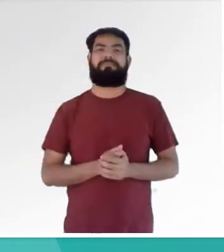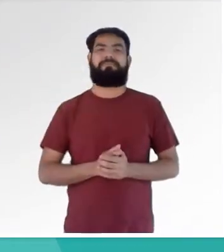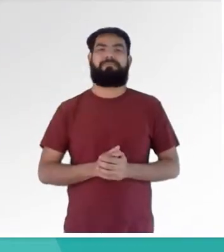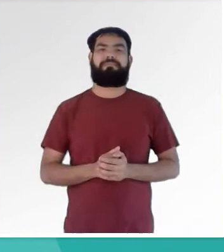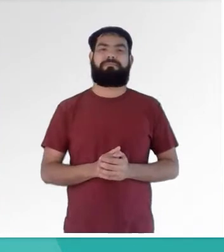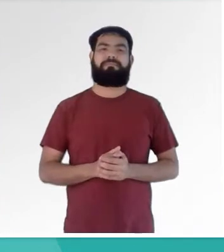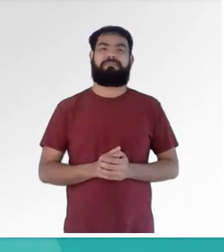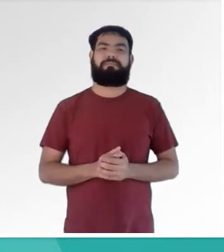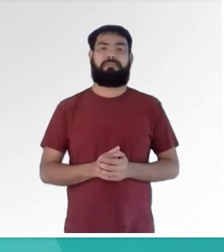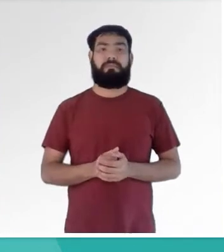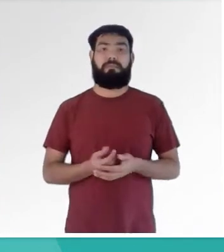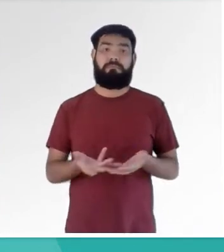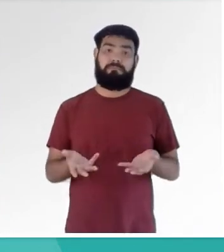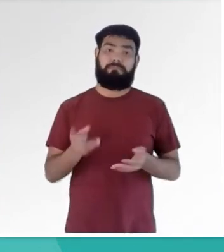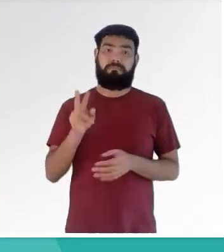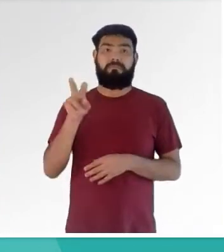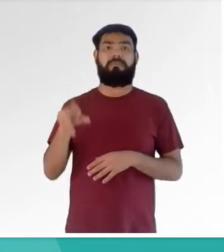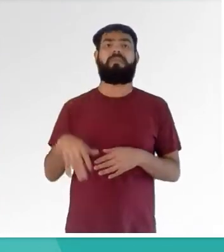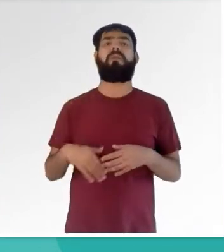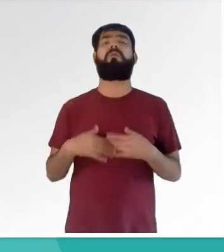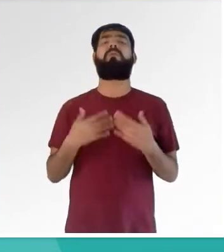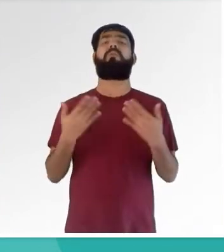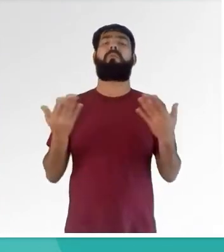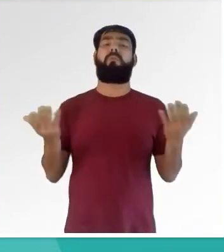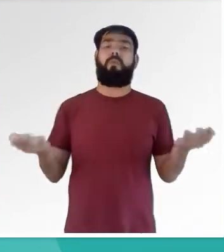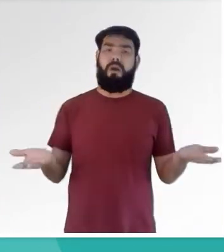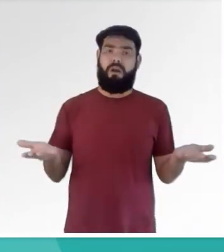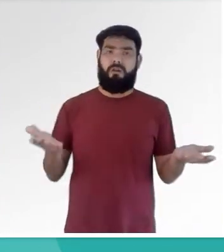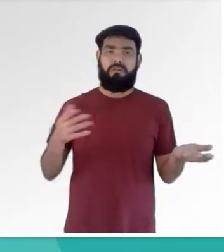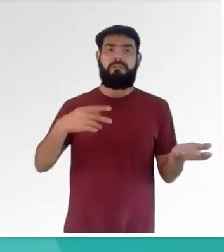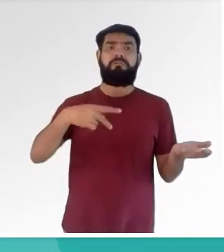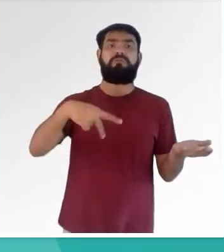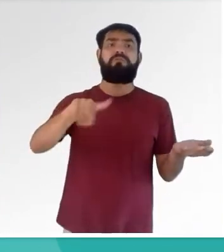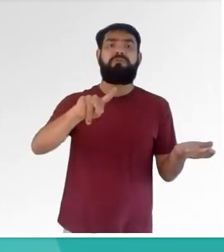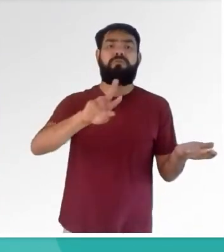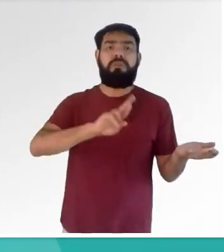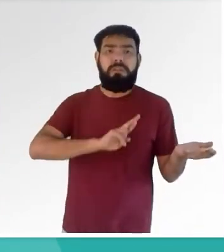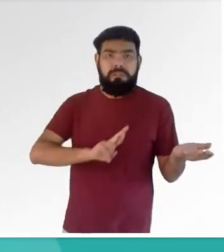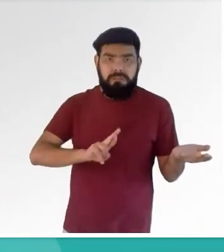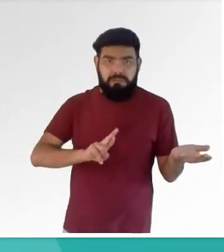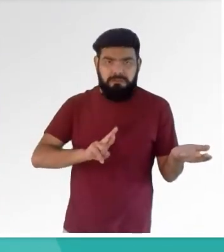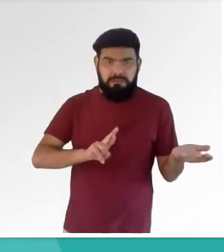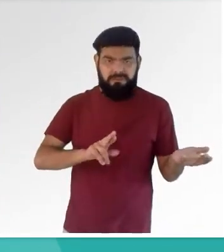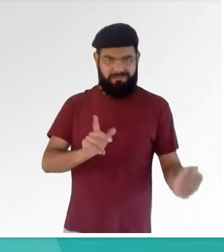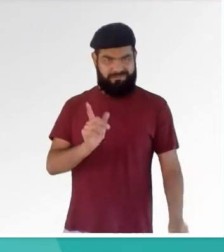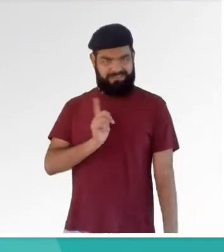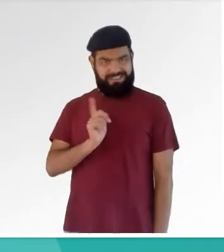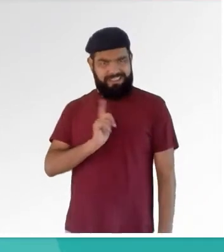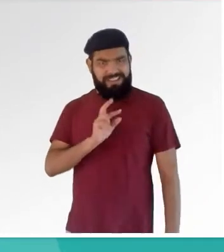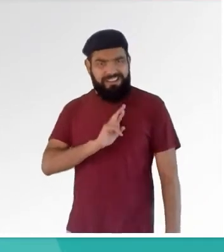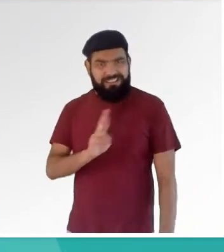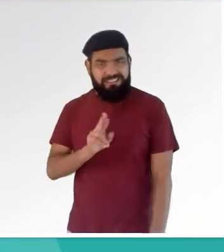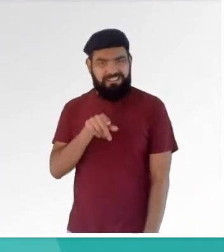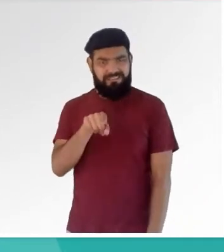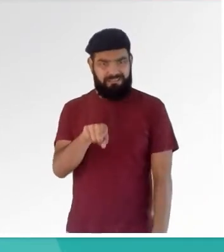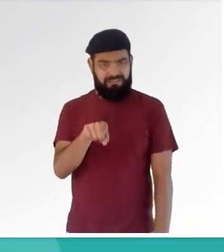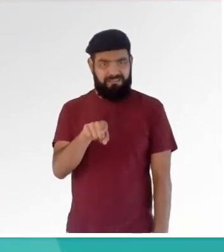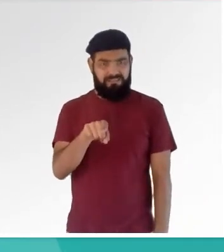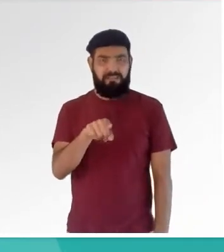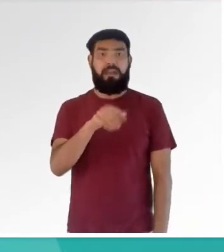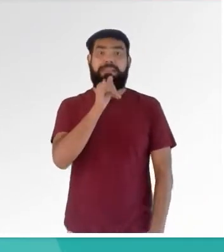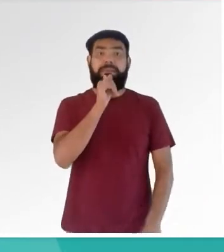Vejam bem, qual é a sua religião? Você tem uma religião? Né? Vocês estão aí na